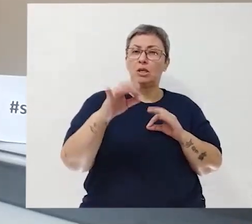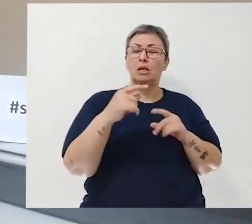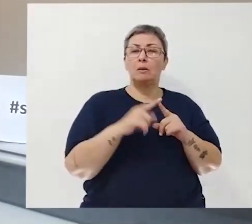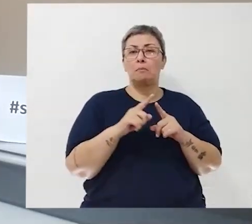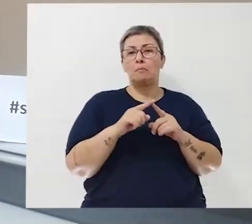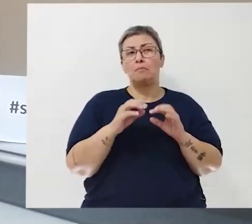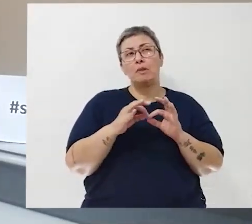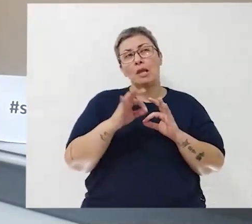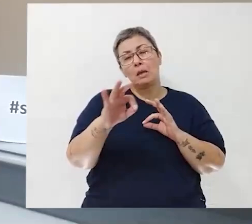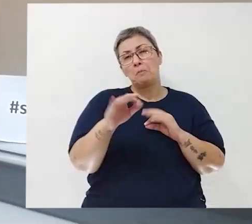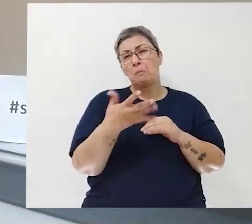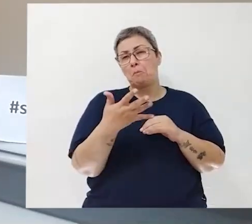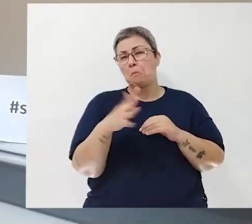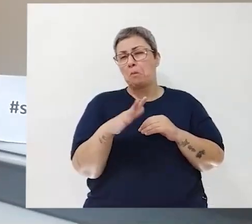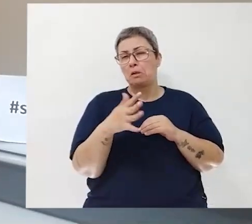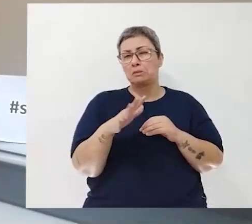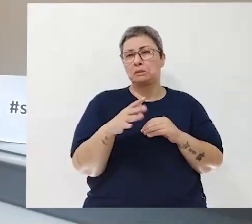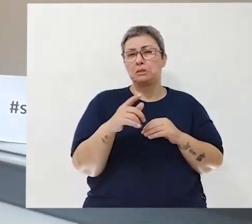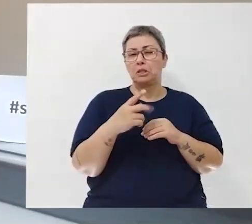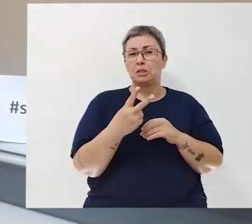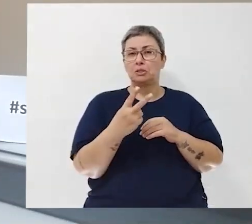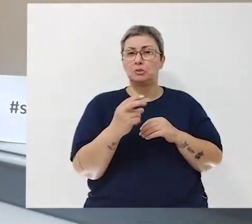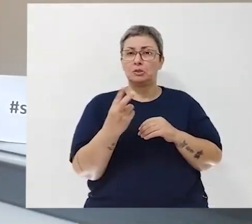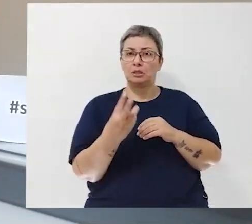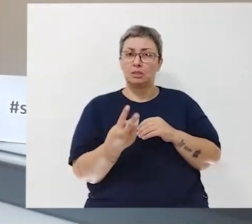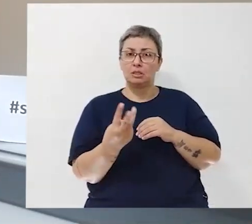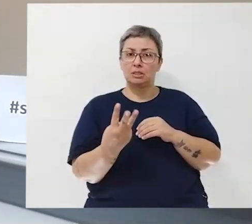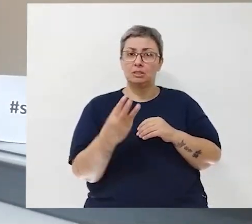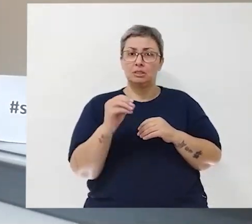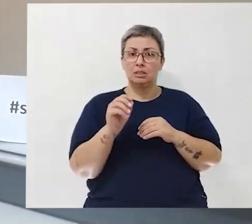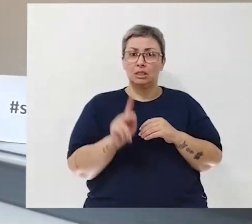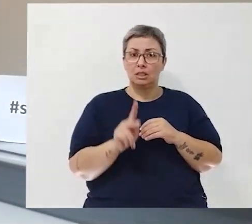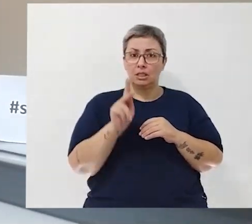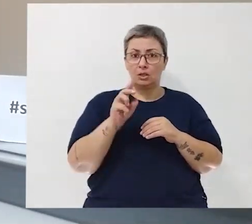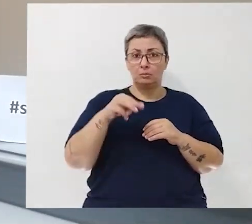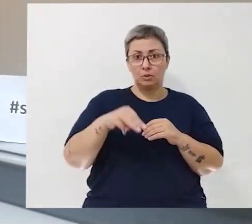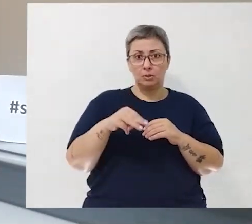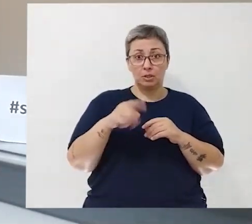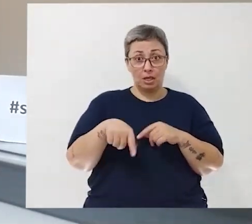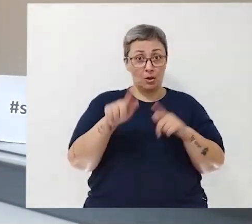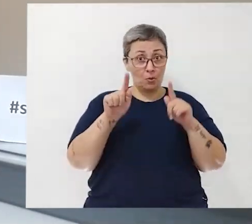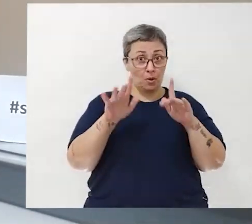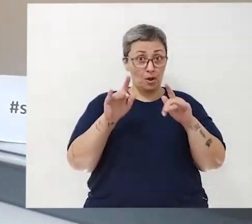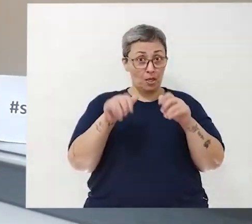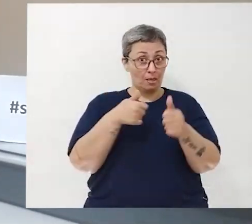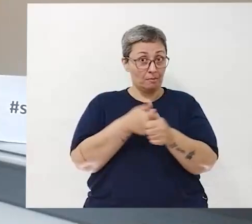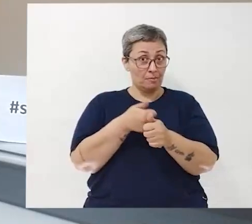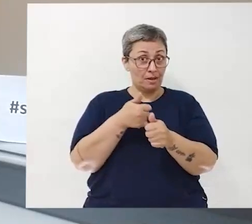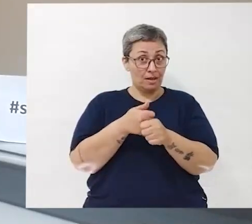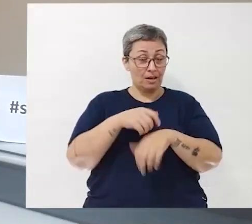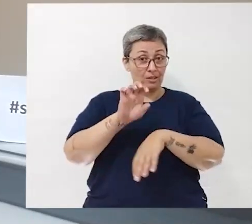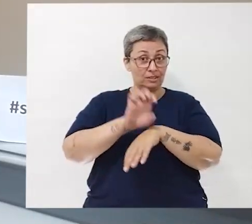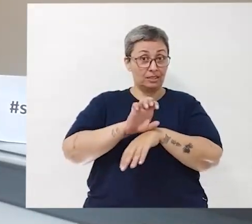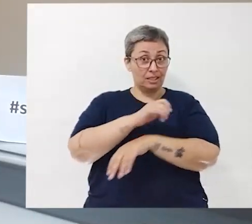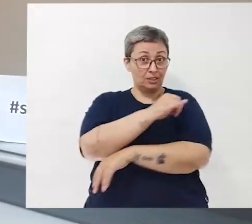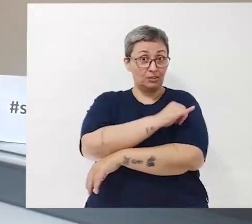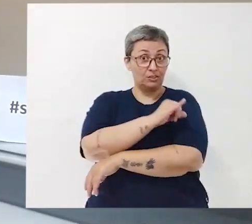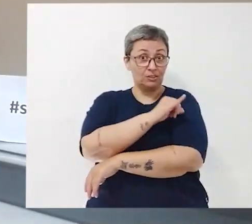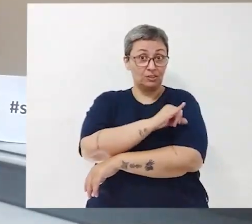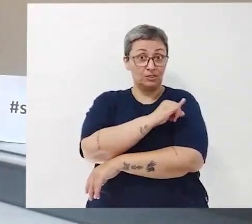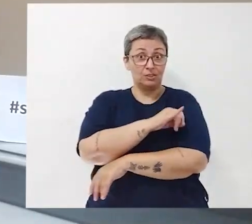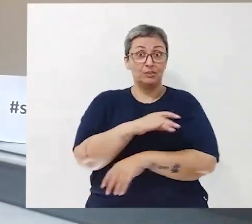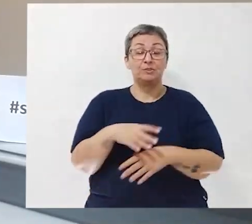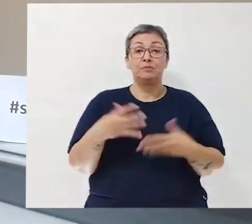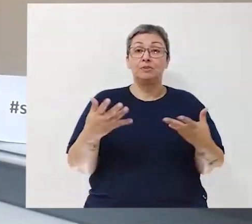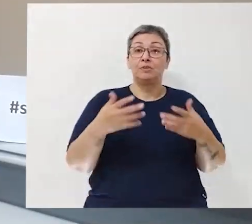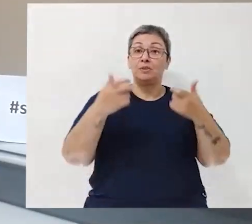ela fica aproximadamente a 230 quilômetros de Guarulhos, tá aí perto, hein? No estado do Rio de Janeiro,